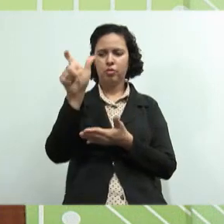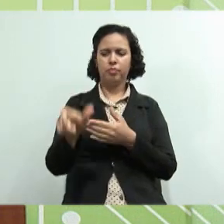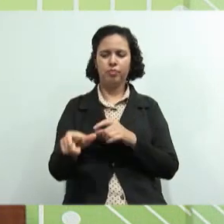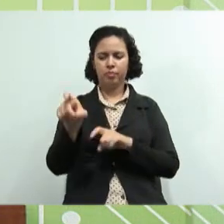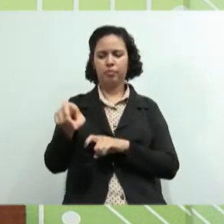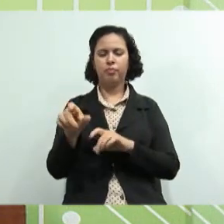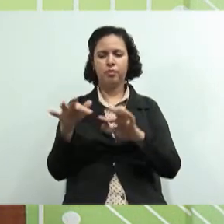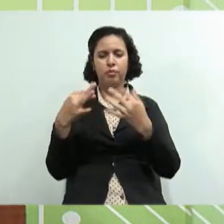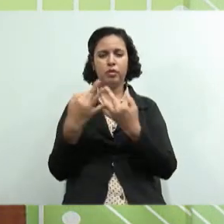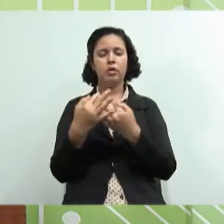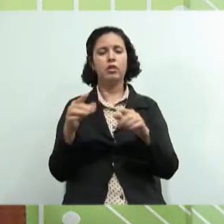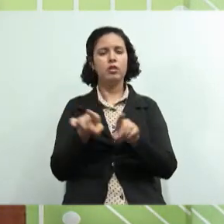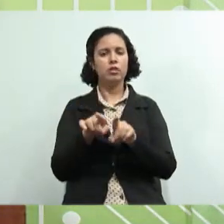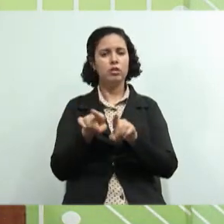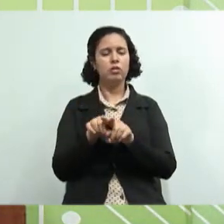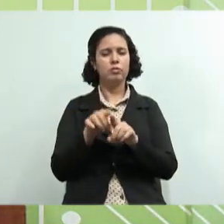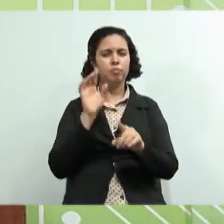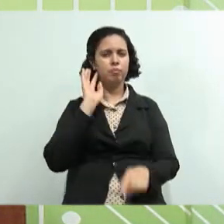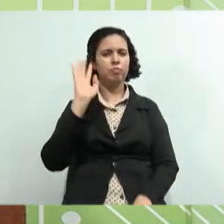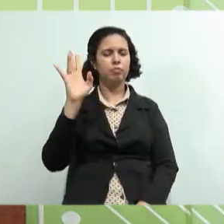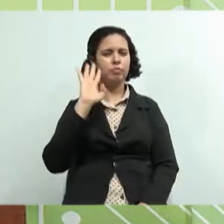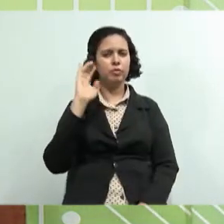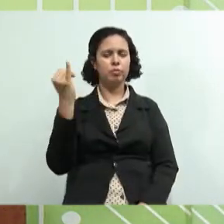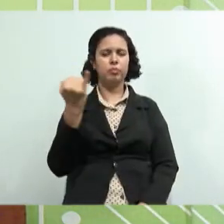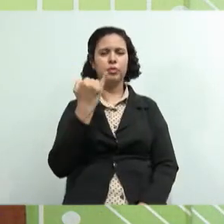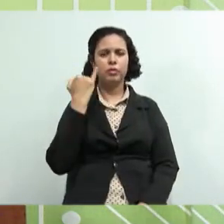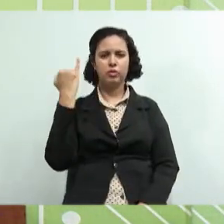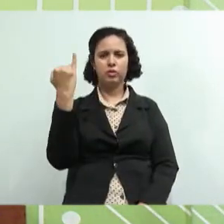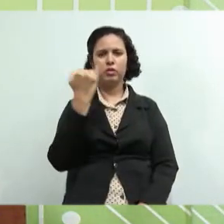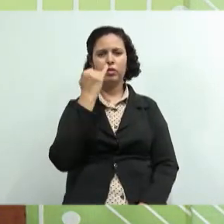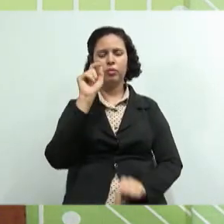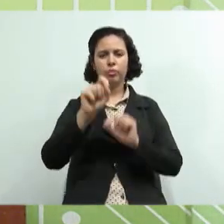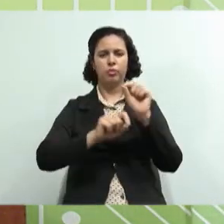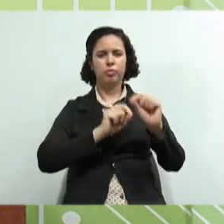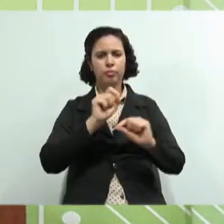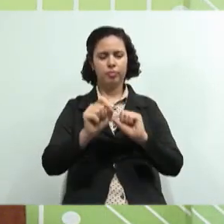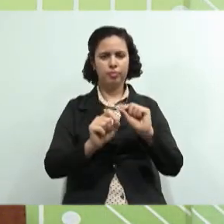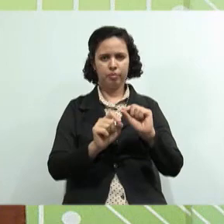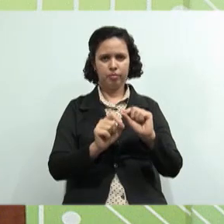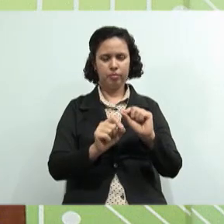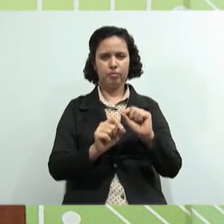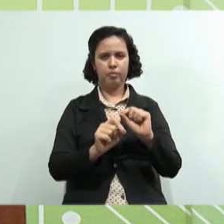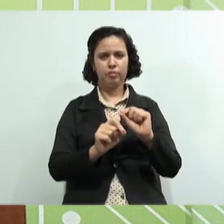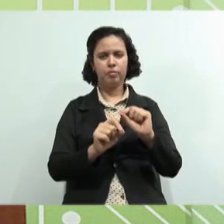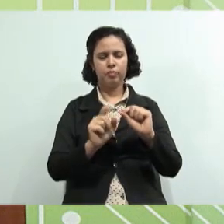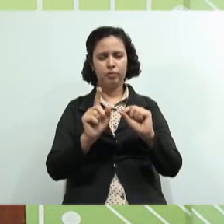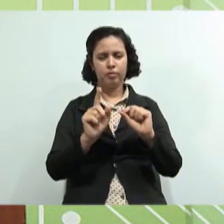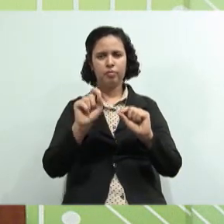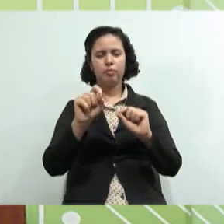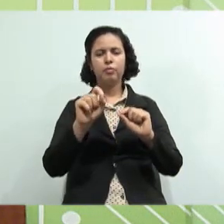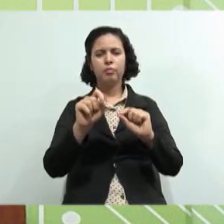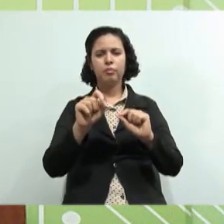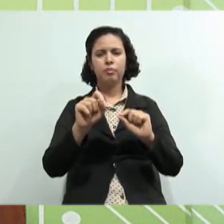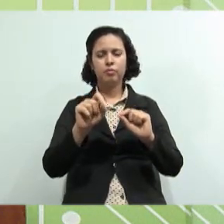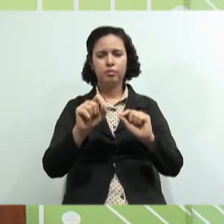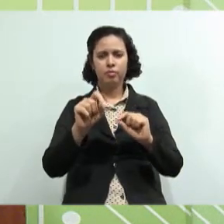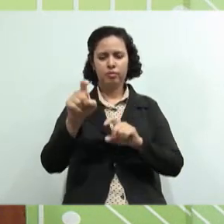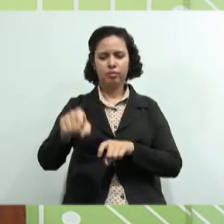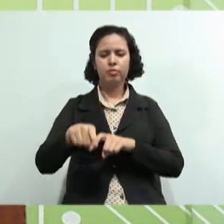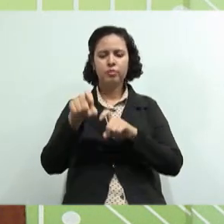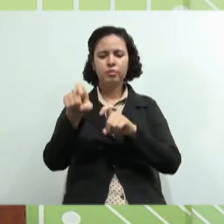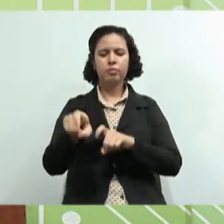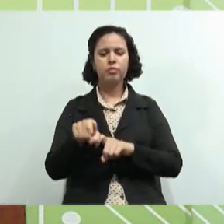para a gente refletir a importância de uma coisa. O que é a importância para a agricultura familiar, que vai trazer para as